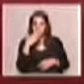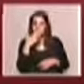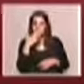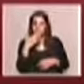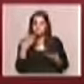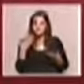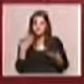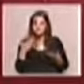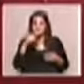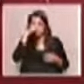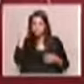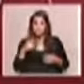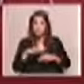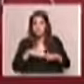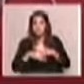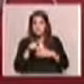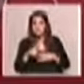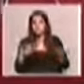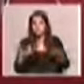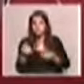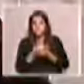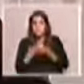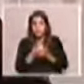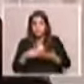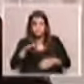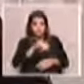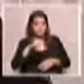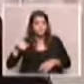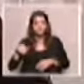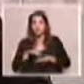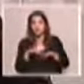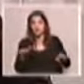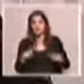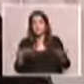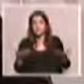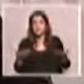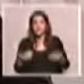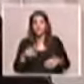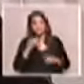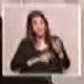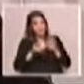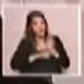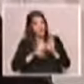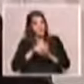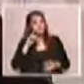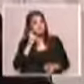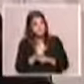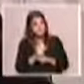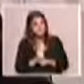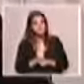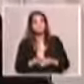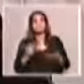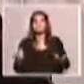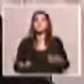E têm dificuldade em fazer isso. Os mercados locais acabaram. Claro. Há também mais regras, higiene sanitária.